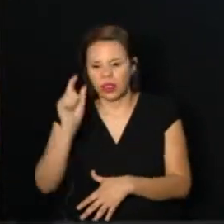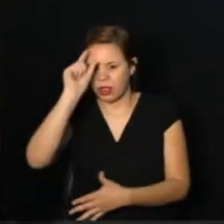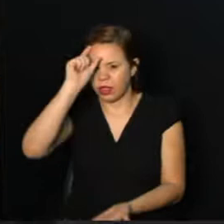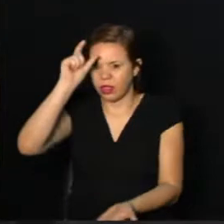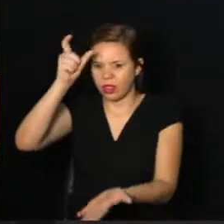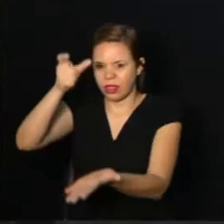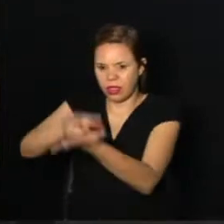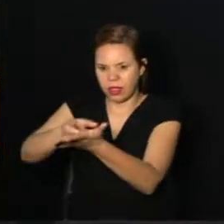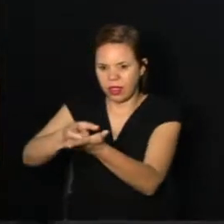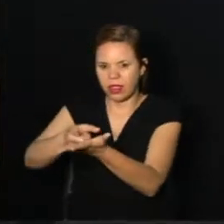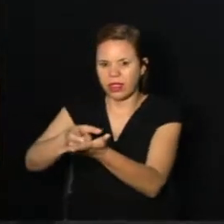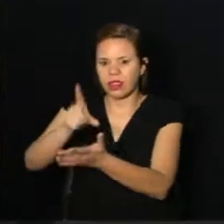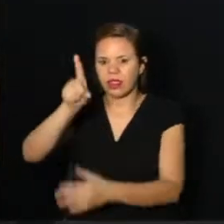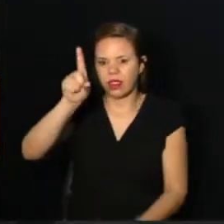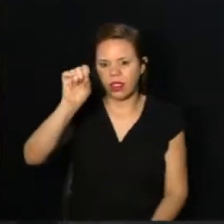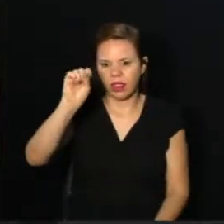dislexia.